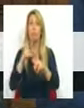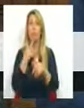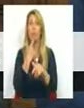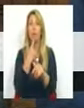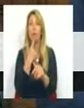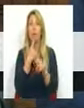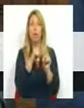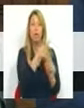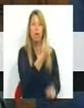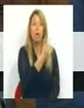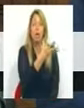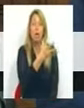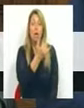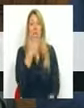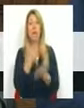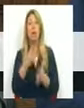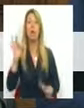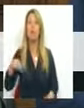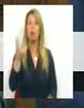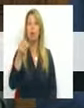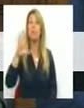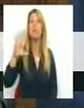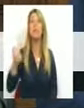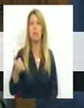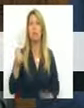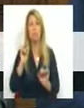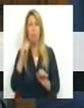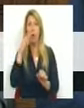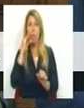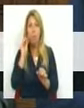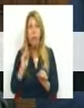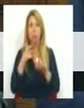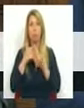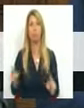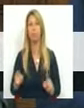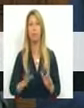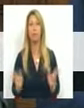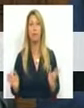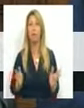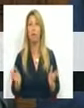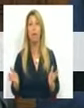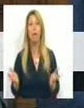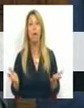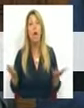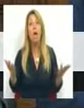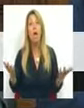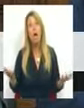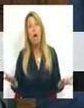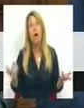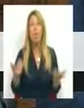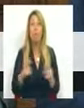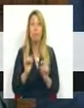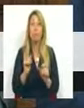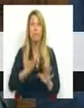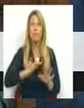substancialmente desde o período de 2012 até ao final de 2015. Era um banco completamente diferente. Agora, um pouco como a figura da dívida pública,